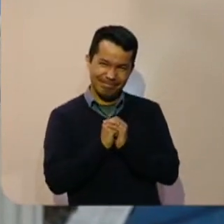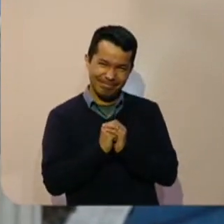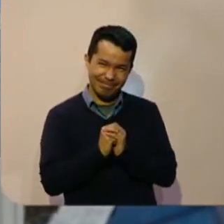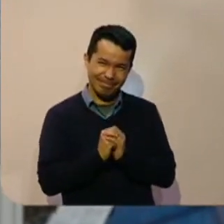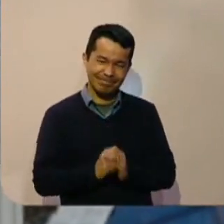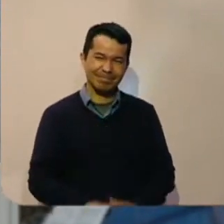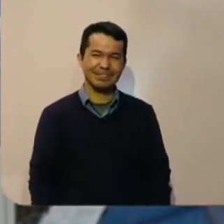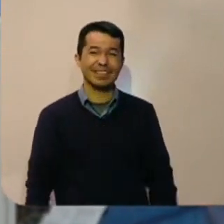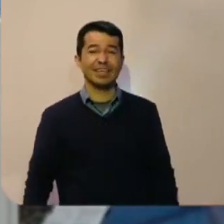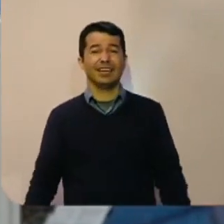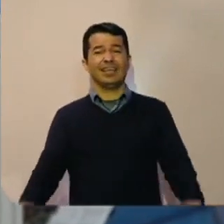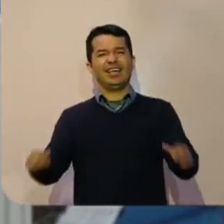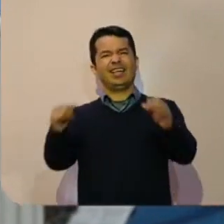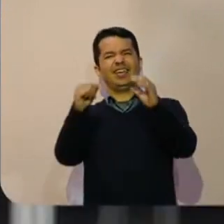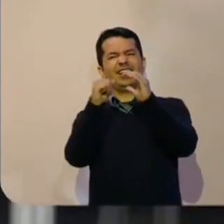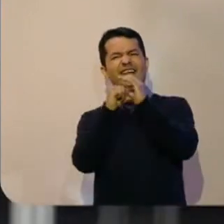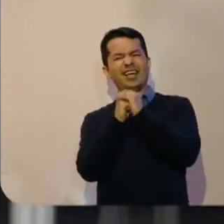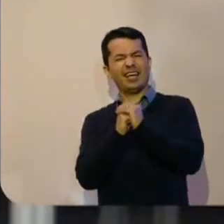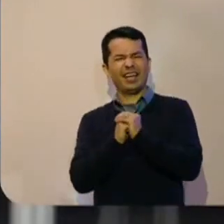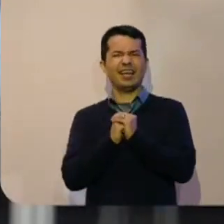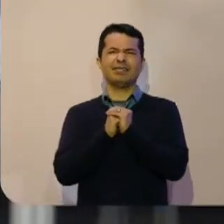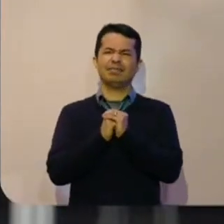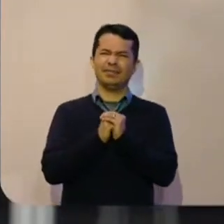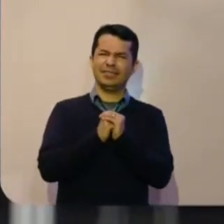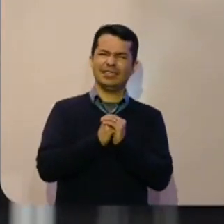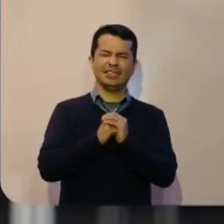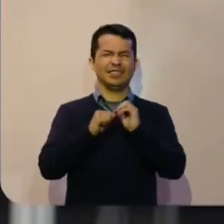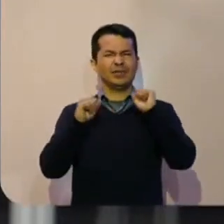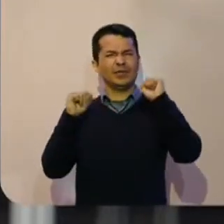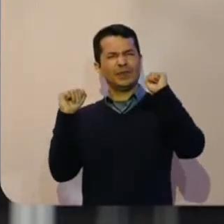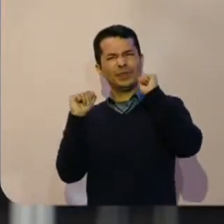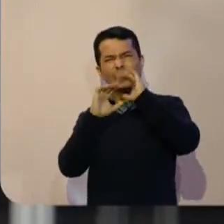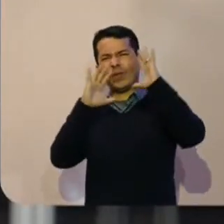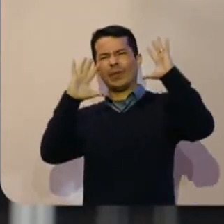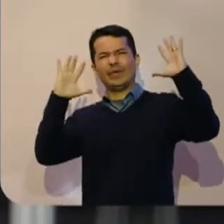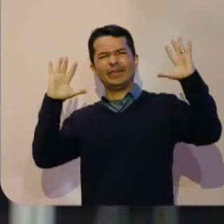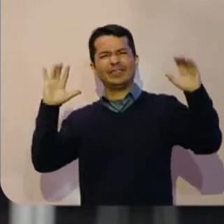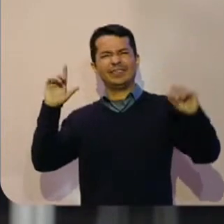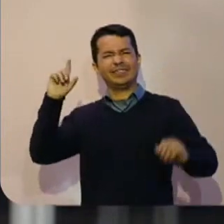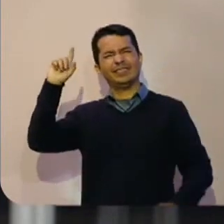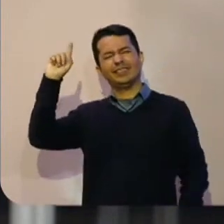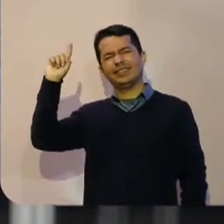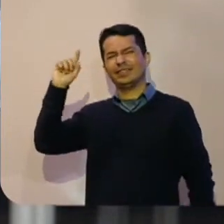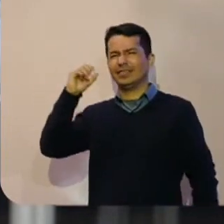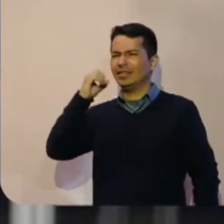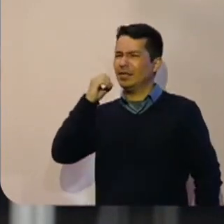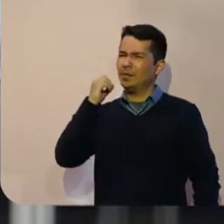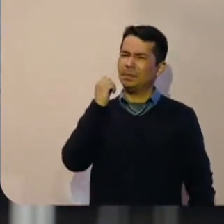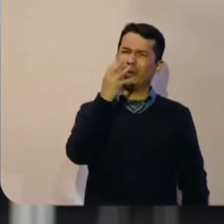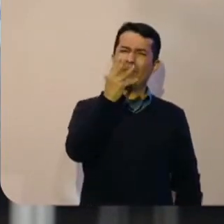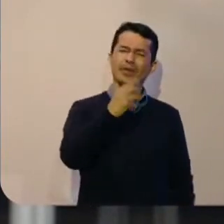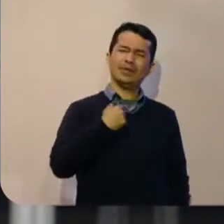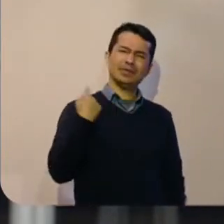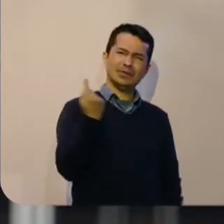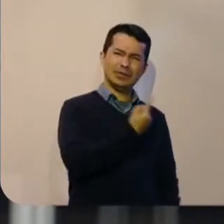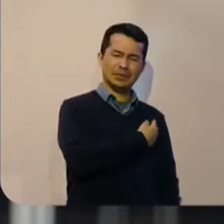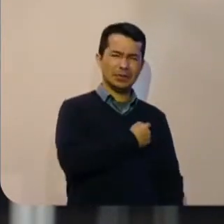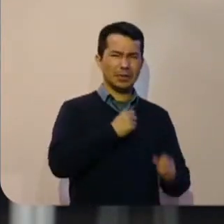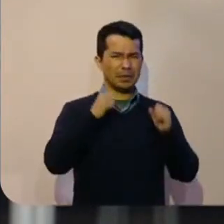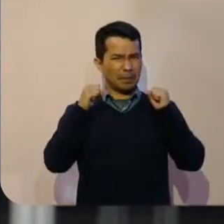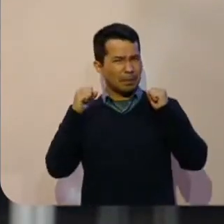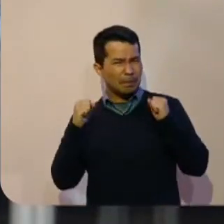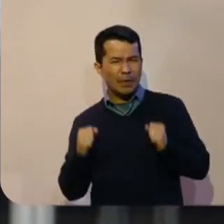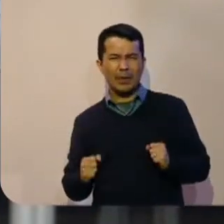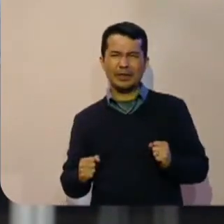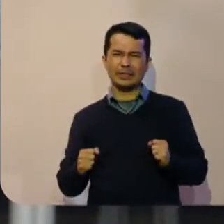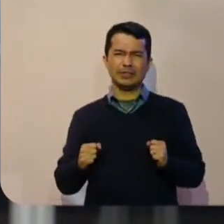vai. Amém, glória a Deus. Que bênção podemos ouvir a palavra, cantarmos louvores. Eu